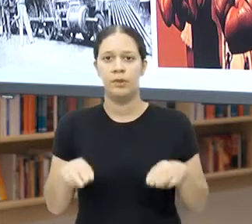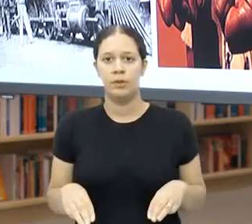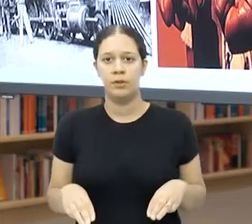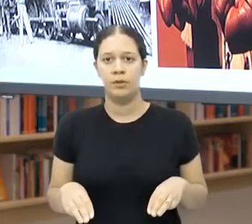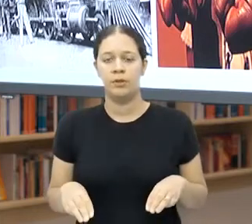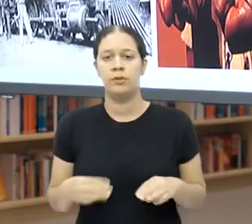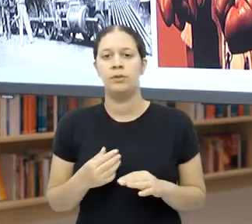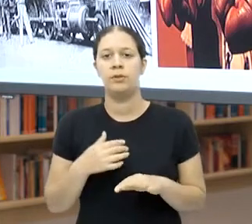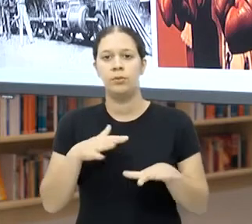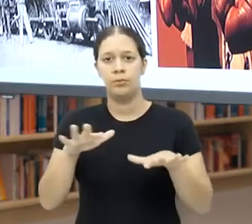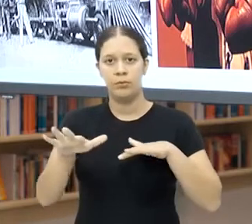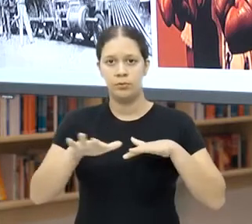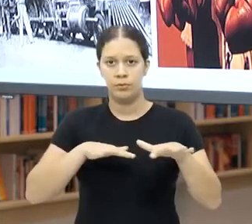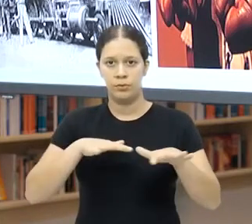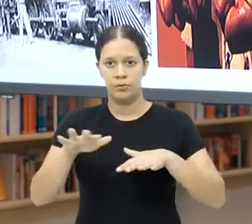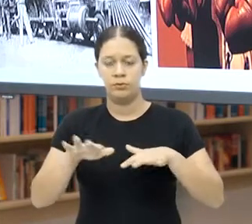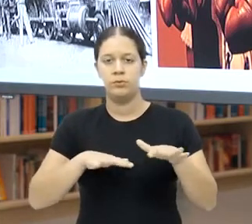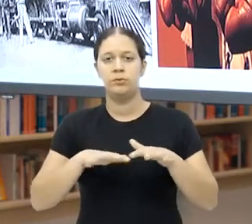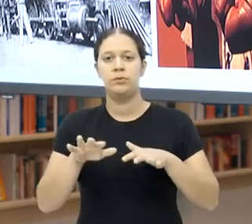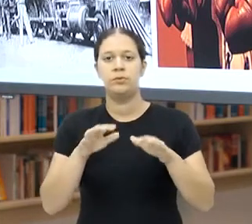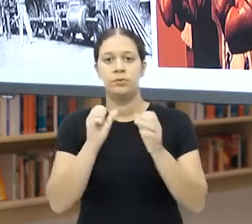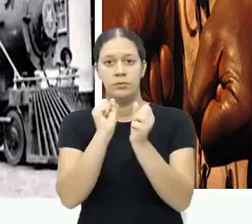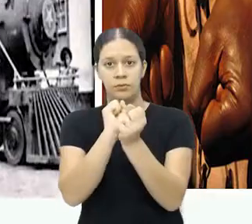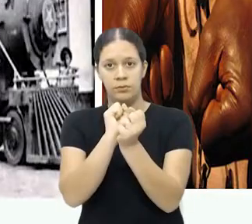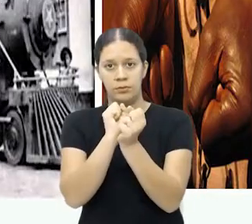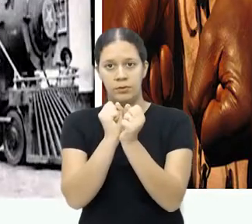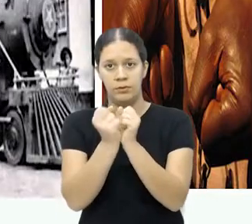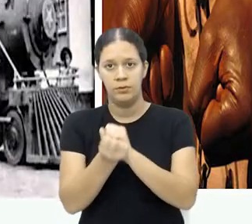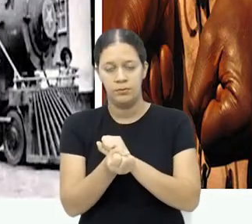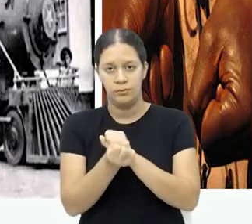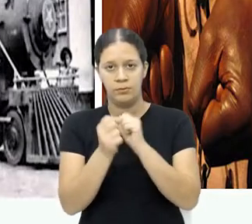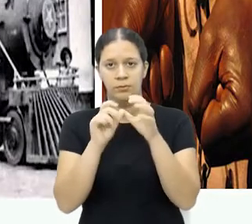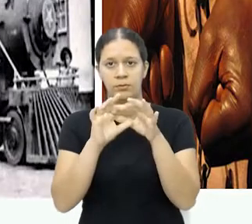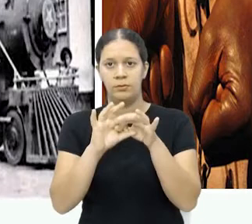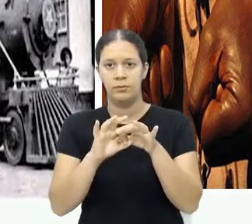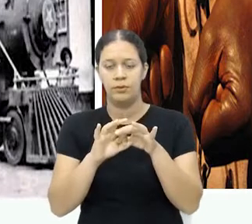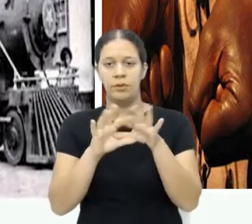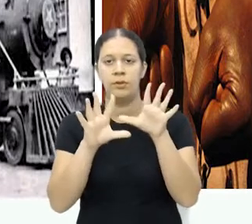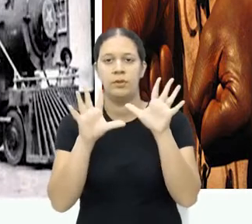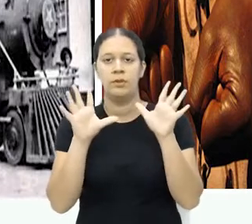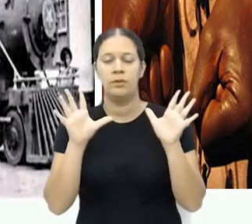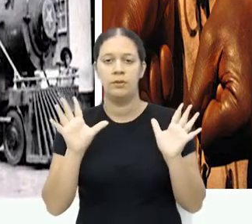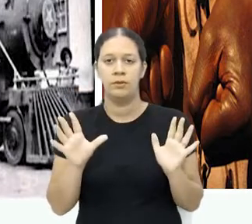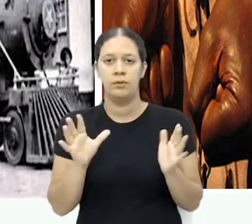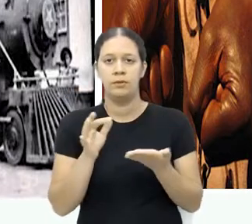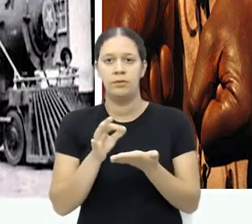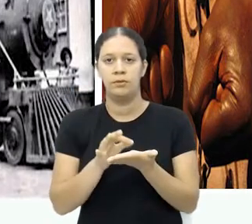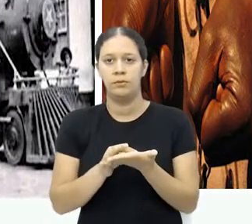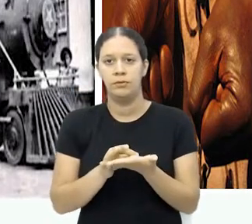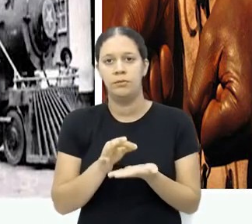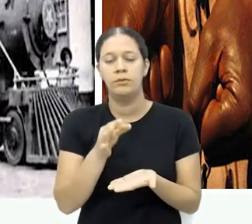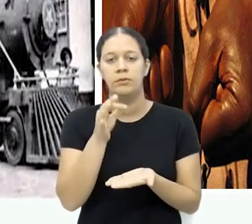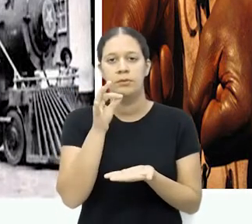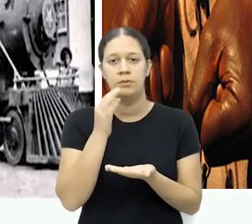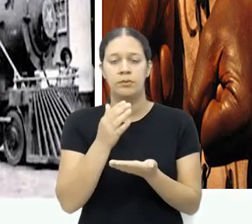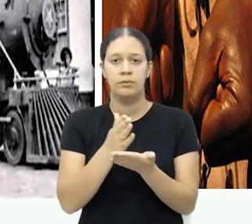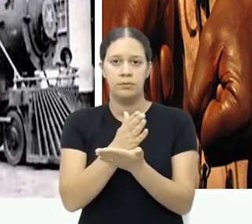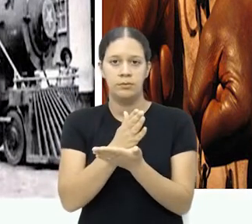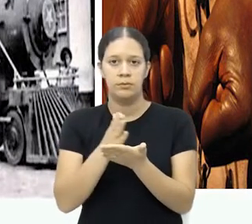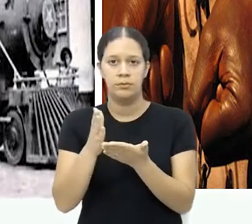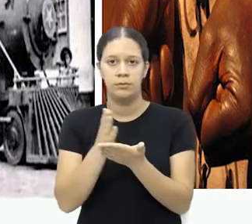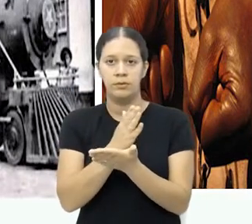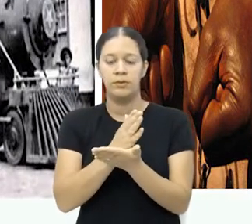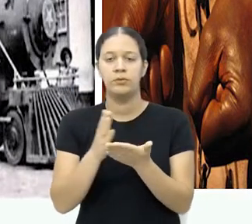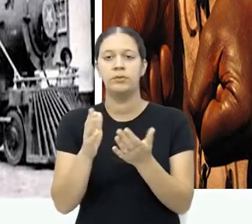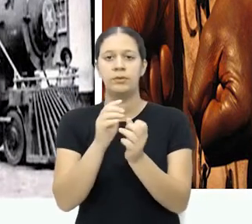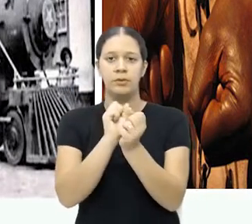a questão do movimento abolicionista. Lembra? Quem trabalhava no café, grande parte, ou a maioria, eram